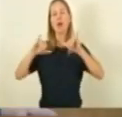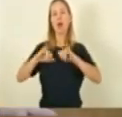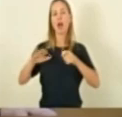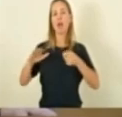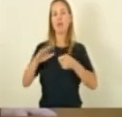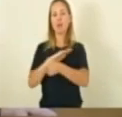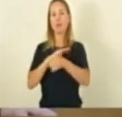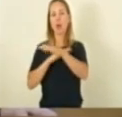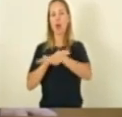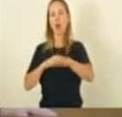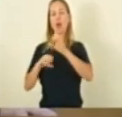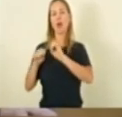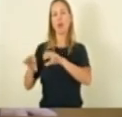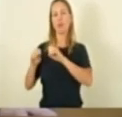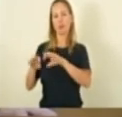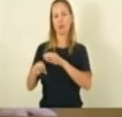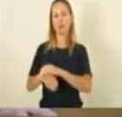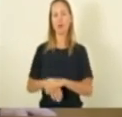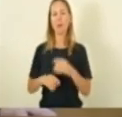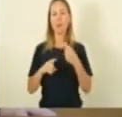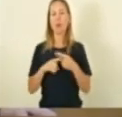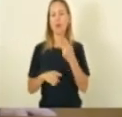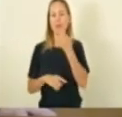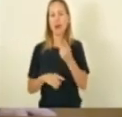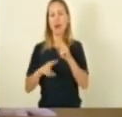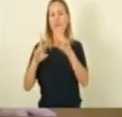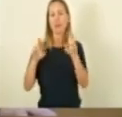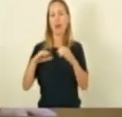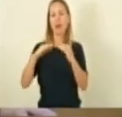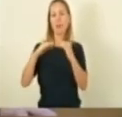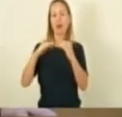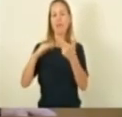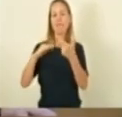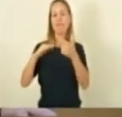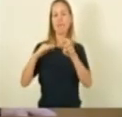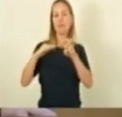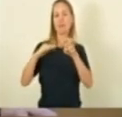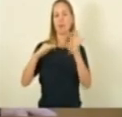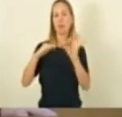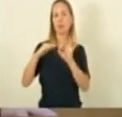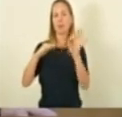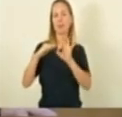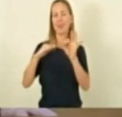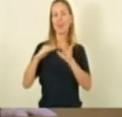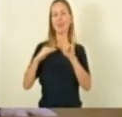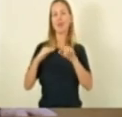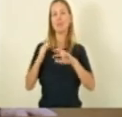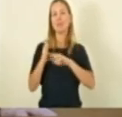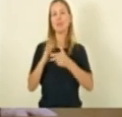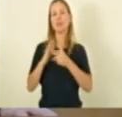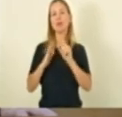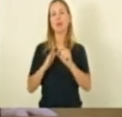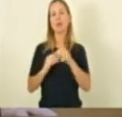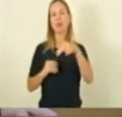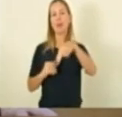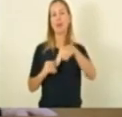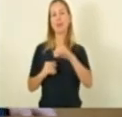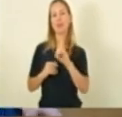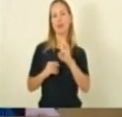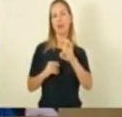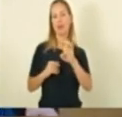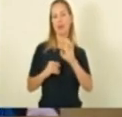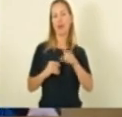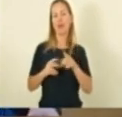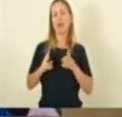em educação, porque quando a gente fala desses 25%, nós estamos falando do que se chama de MDE, Manutenção